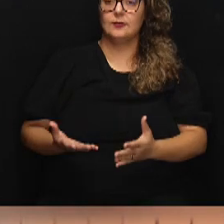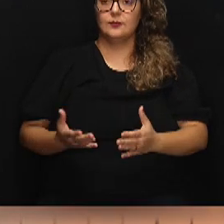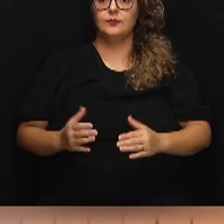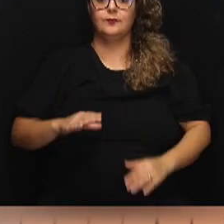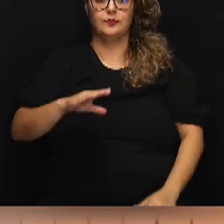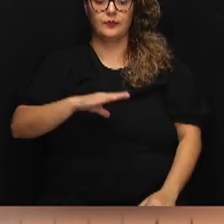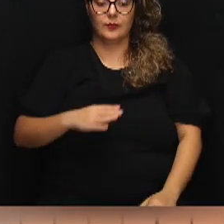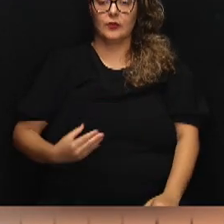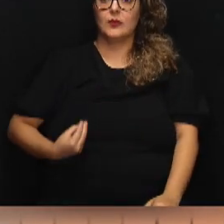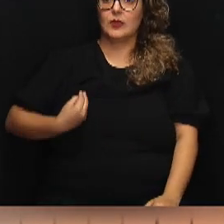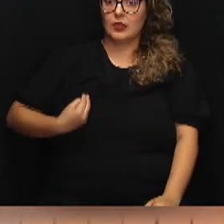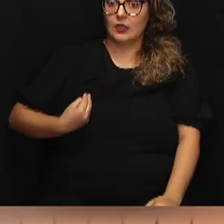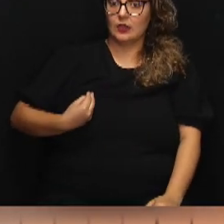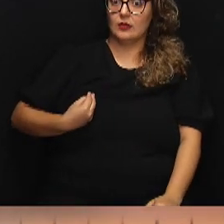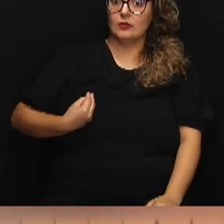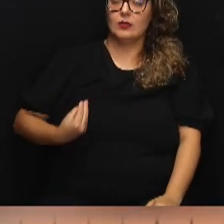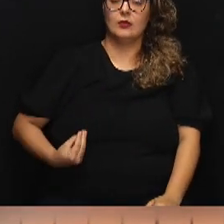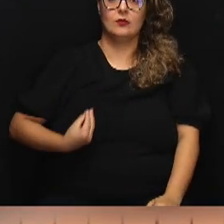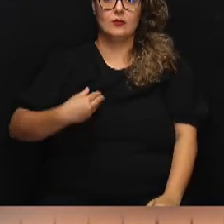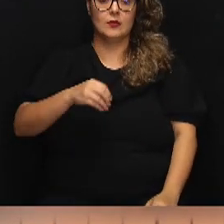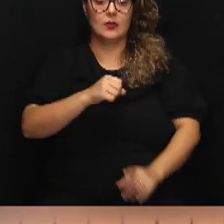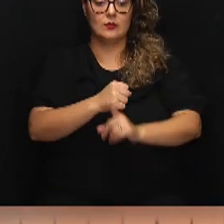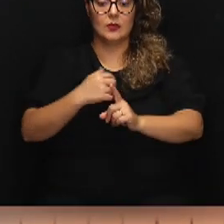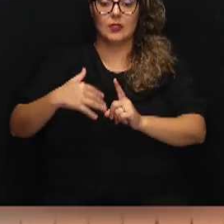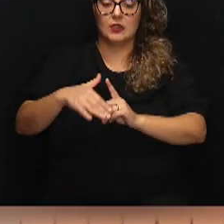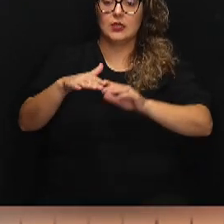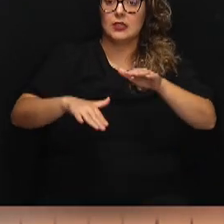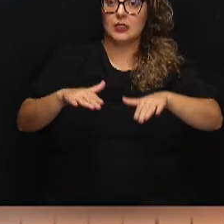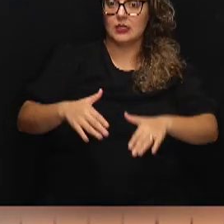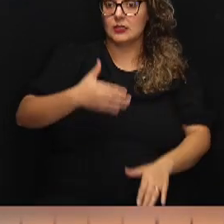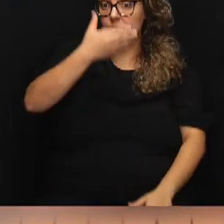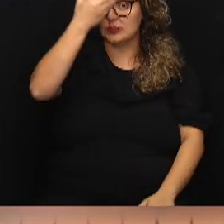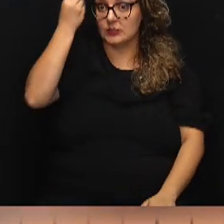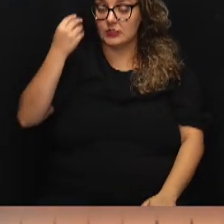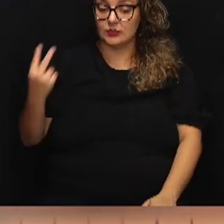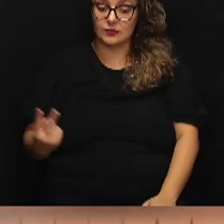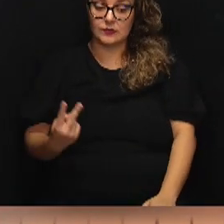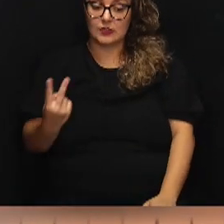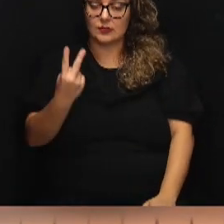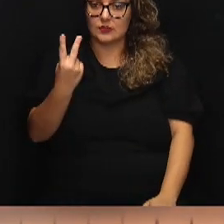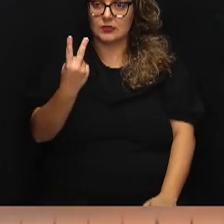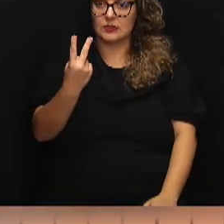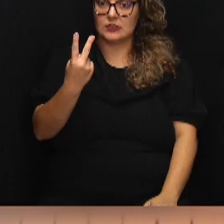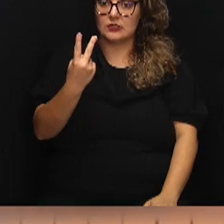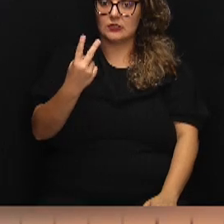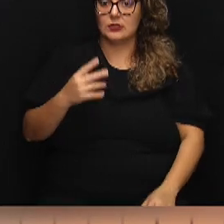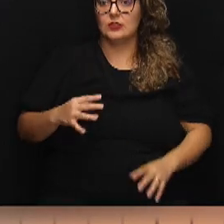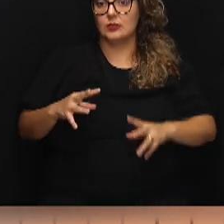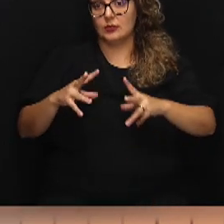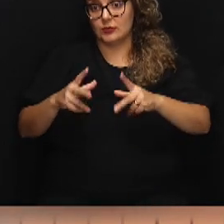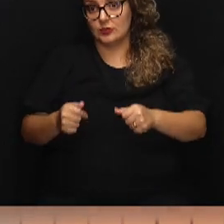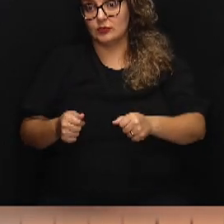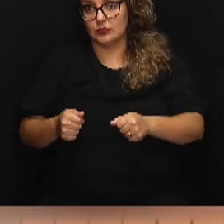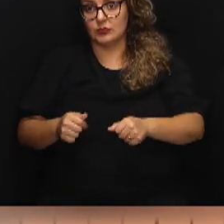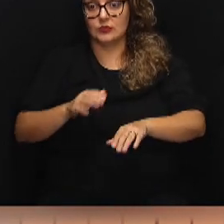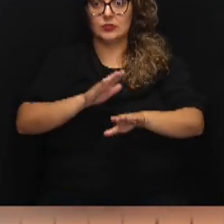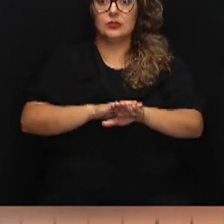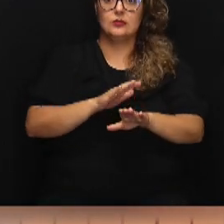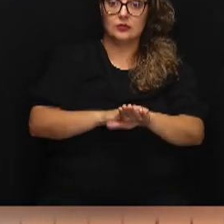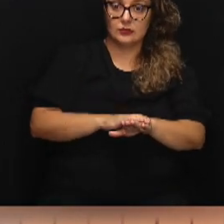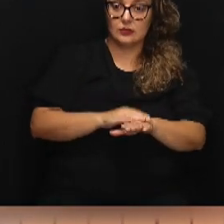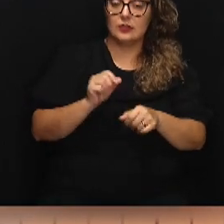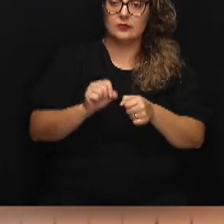que vivemos. Vivemos em uma sociedade que muitas vezes se esquece de valorizar aqueles que, com suas ações,